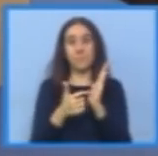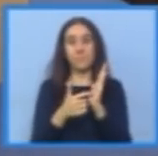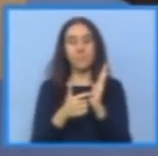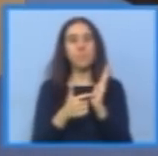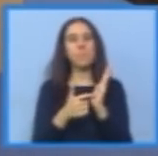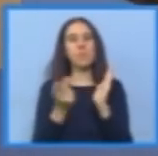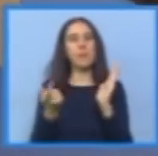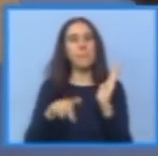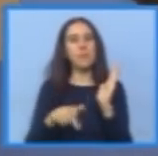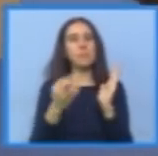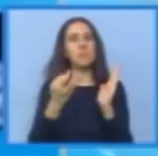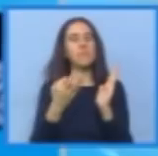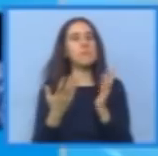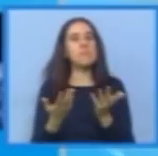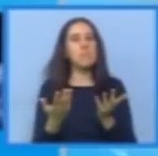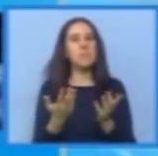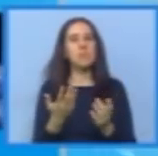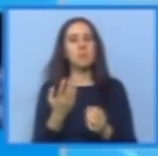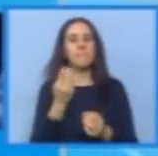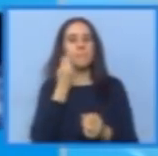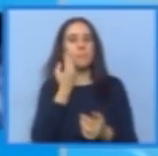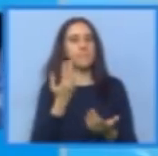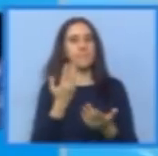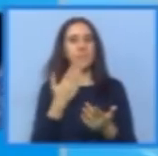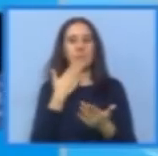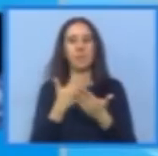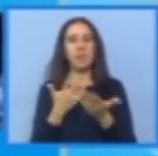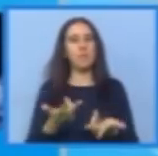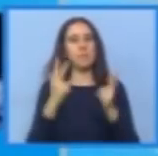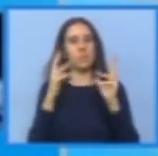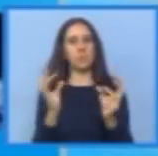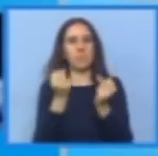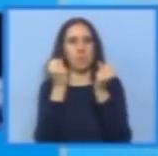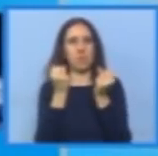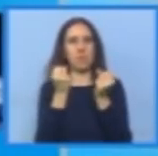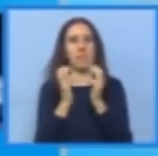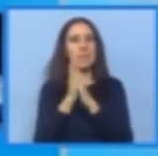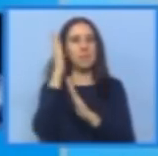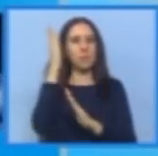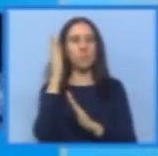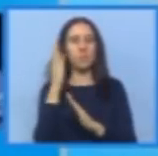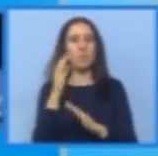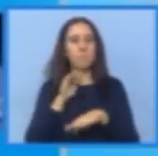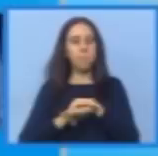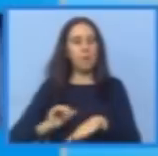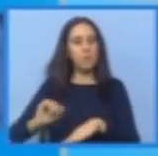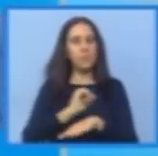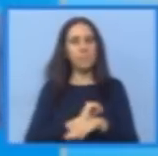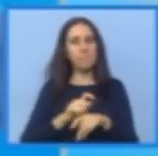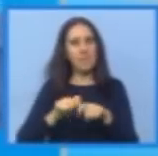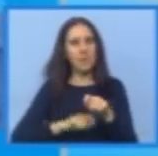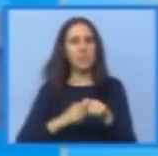ele aparece exatamente como libertador e salvador. Deus rasga os nossos pecados.